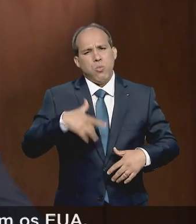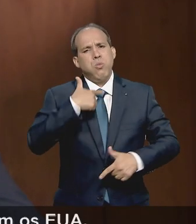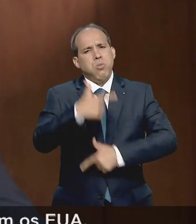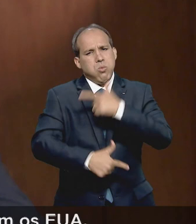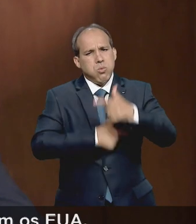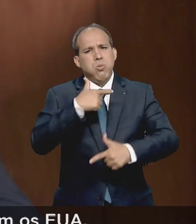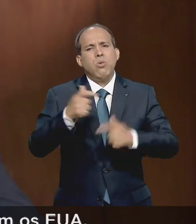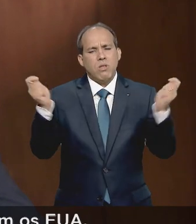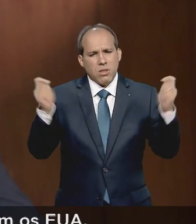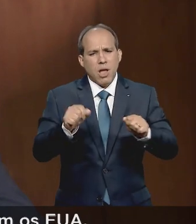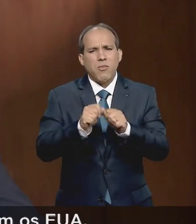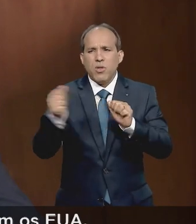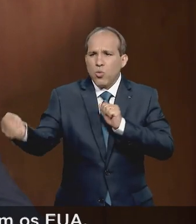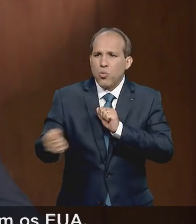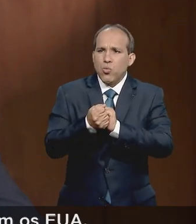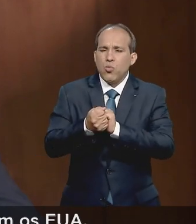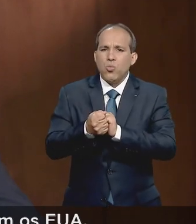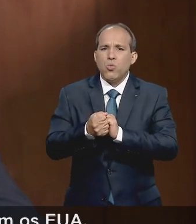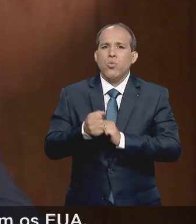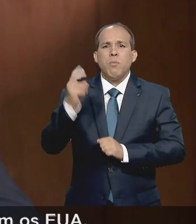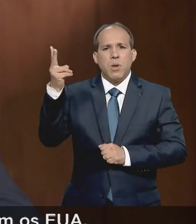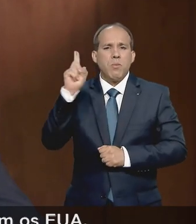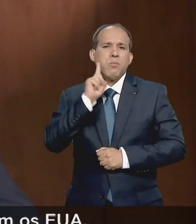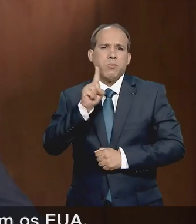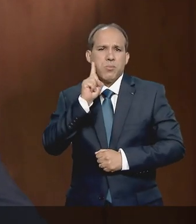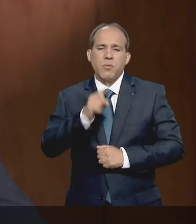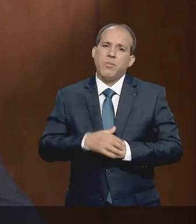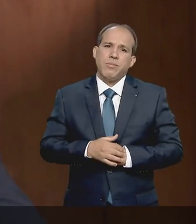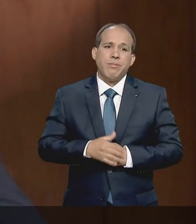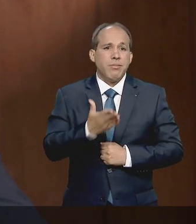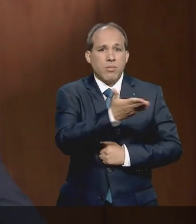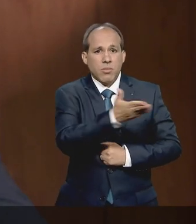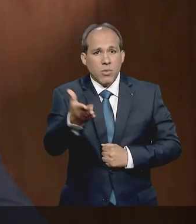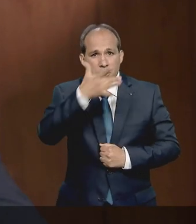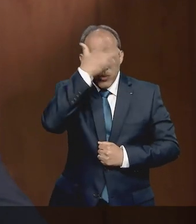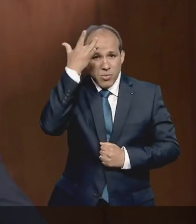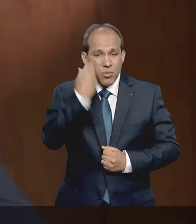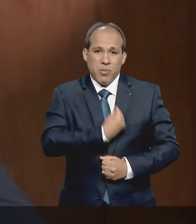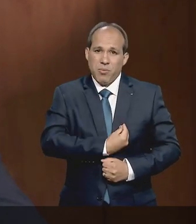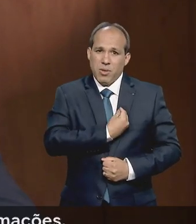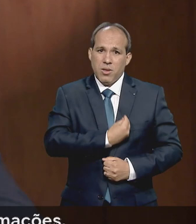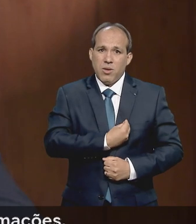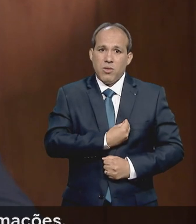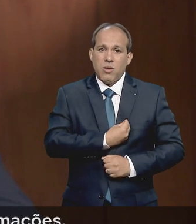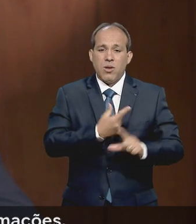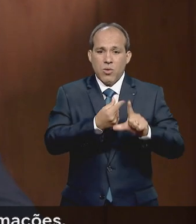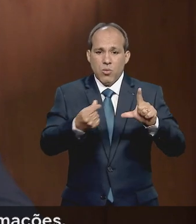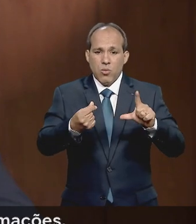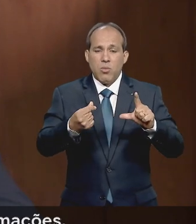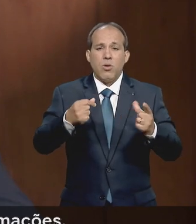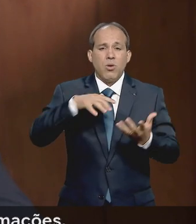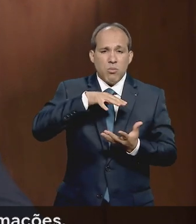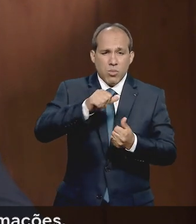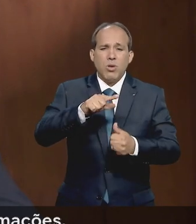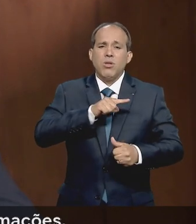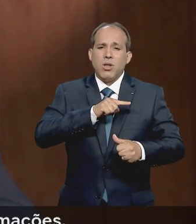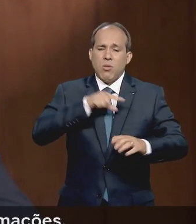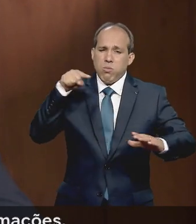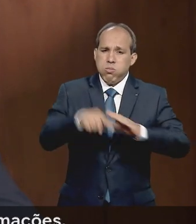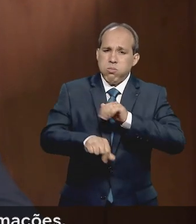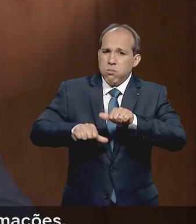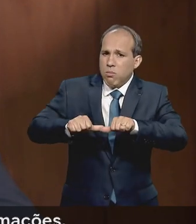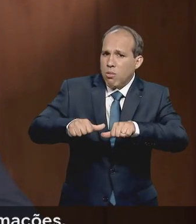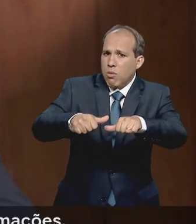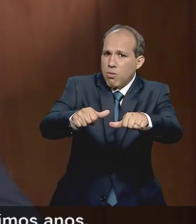há muito trabalho conjunto que podemos realizar com os Estados Unidos senhoras e senhores a economia mundial passa por